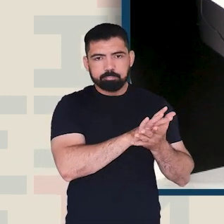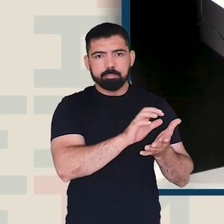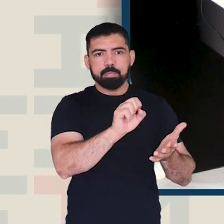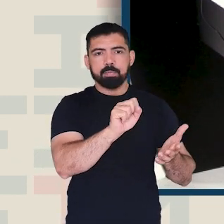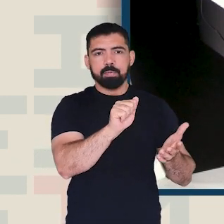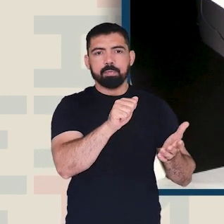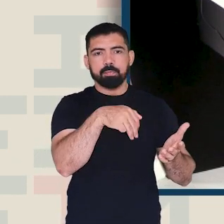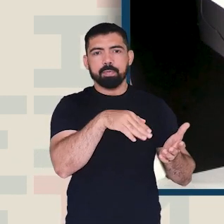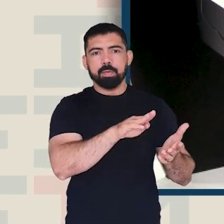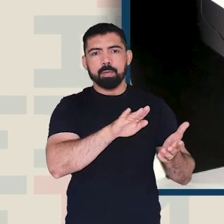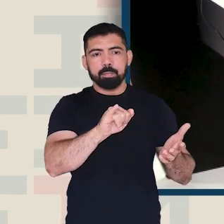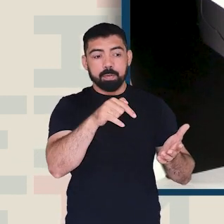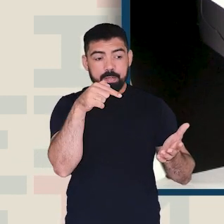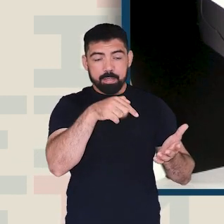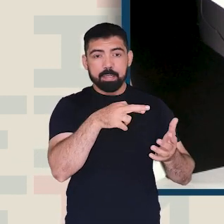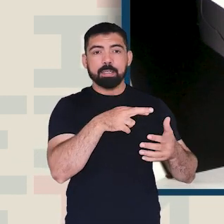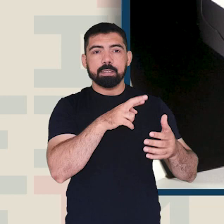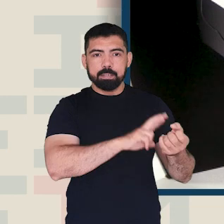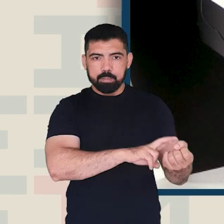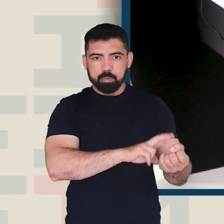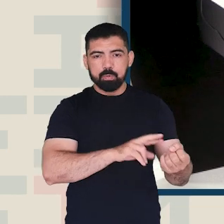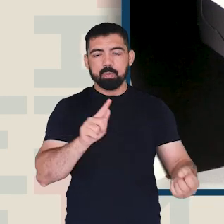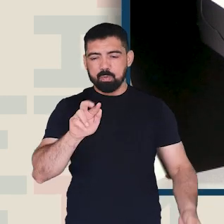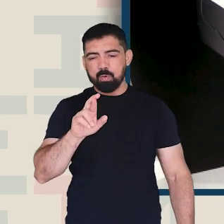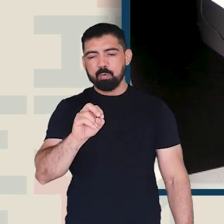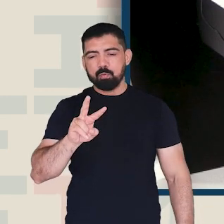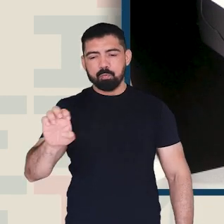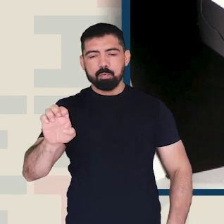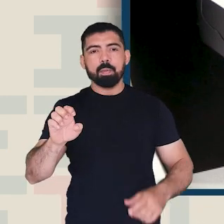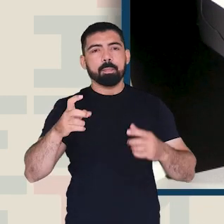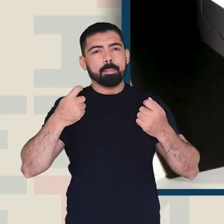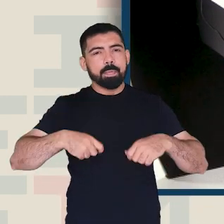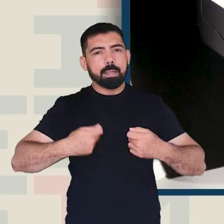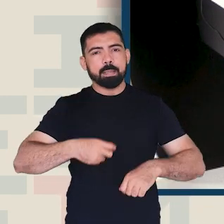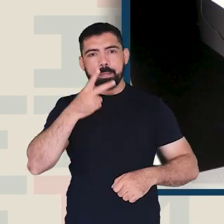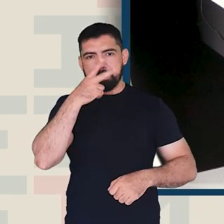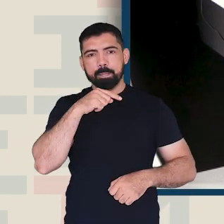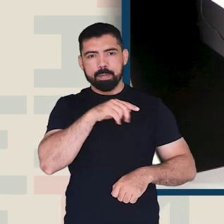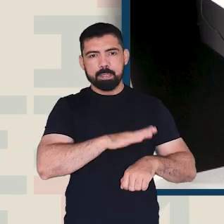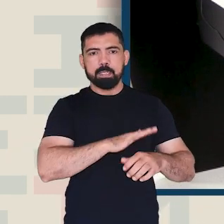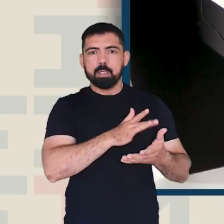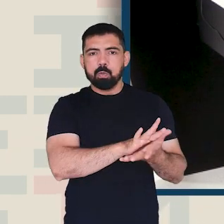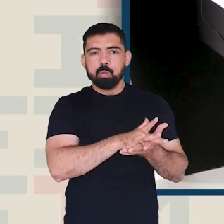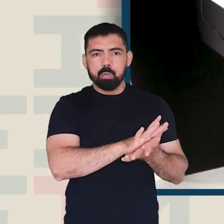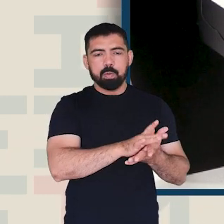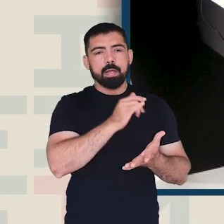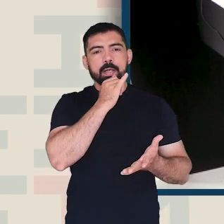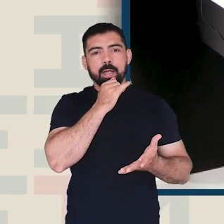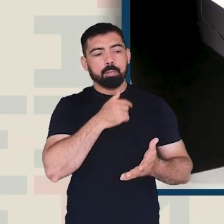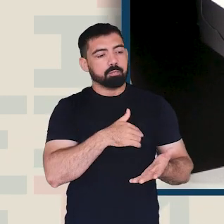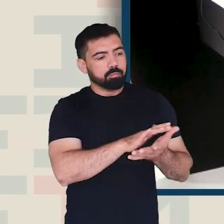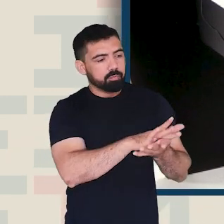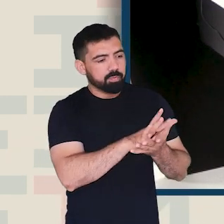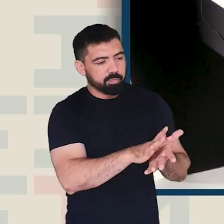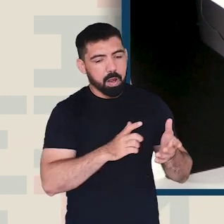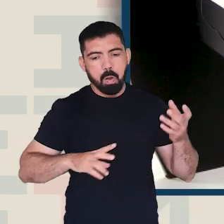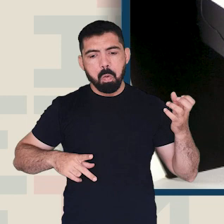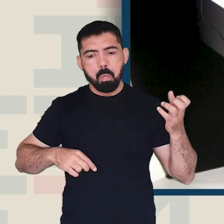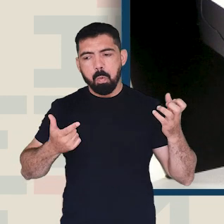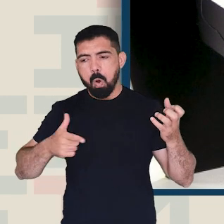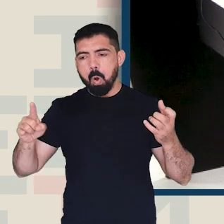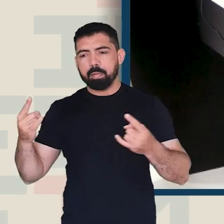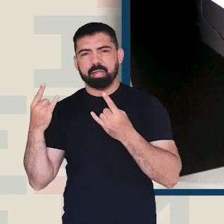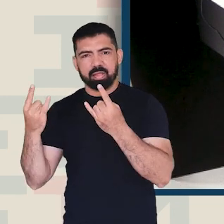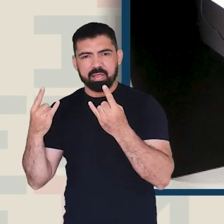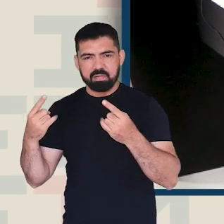meu ritmo esse meu groove tem que parecer um samba. Não posso tocar o groove e ele parecer que eu estou tocando um rock. Não posso errar a